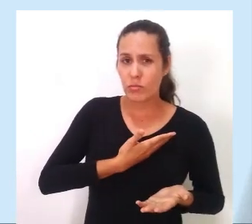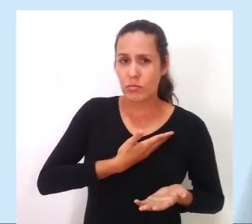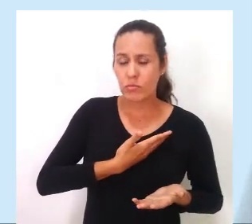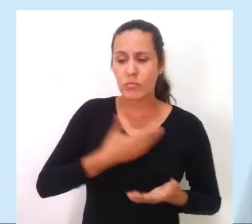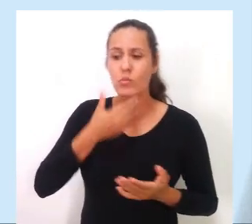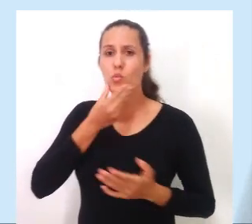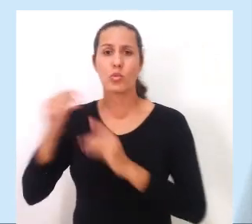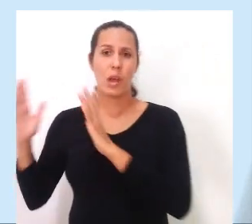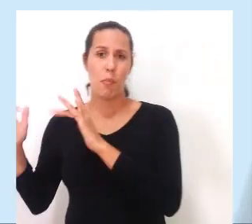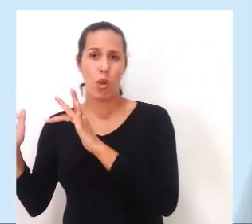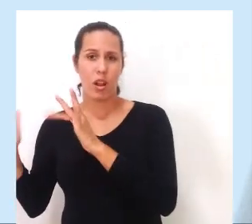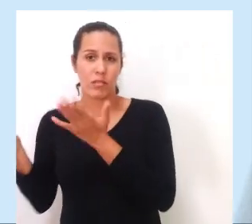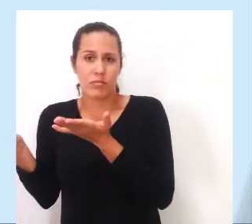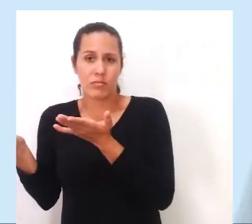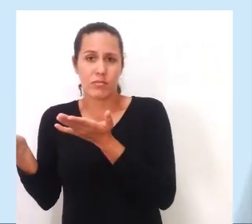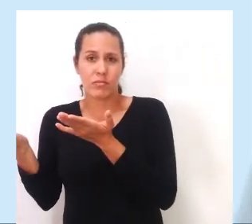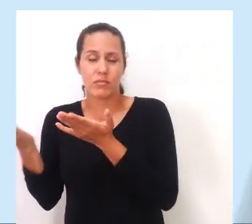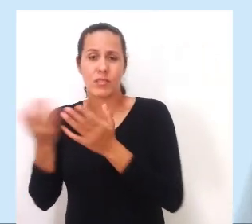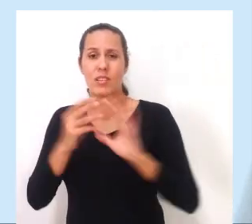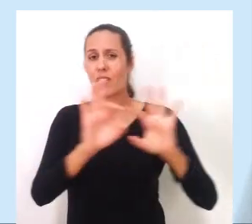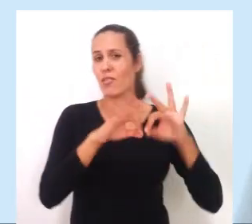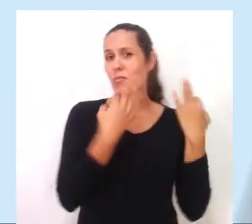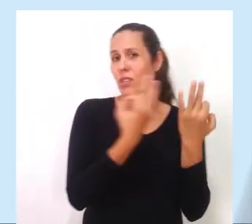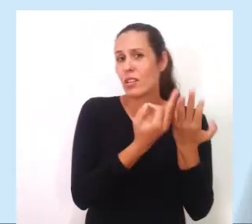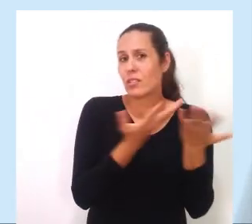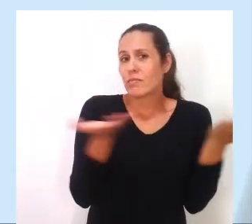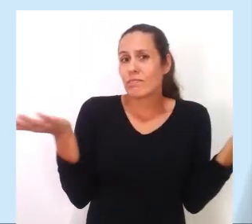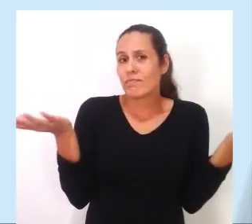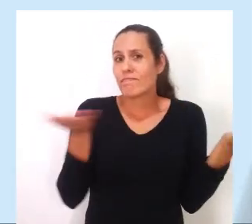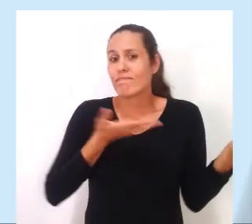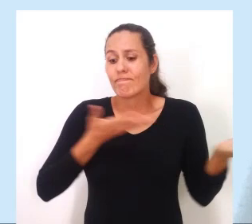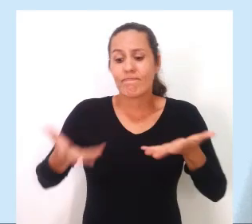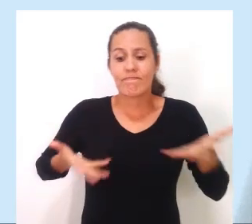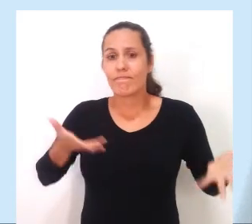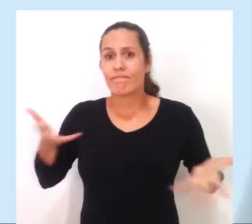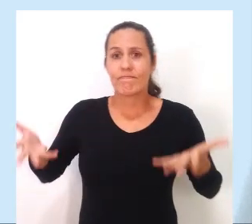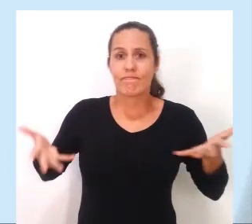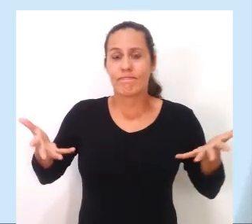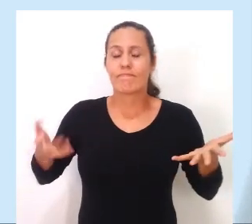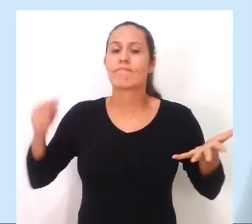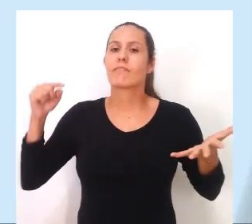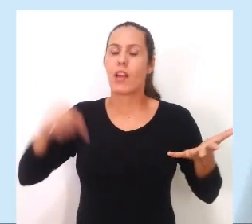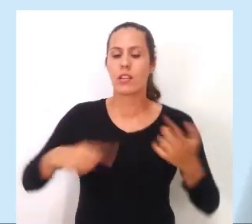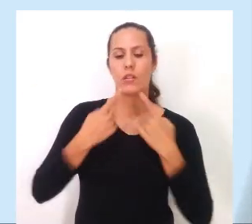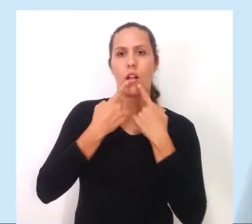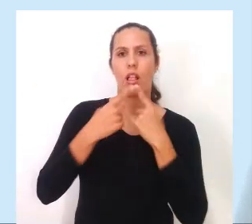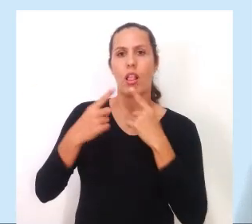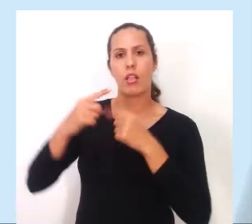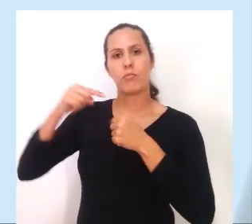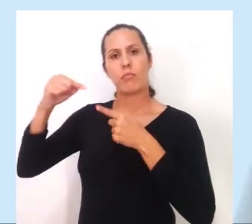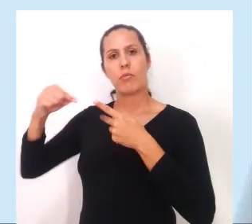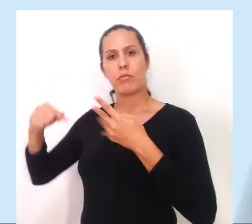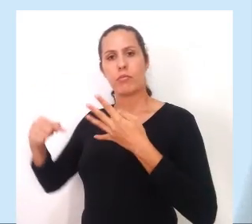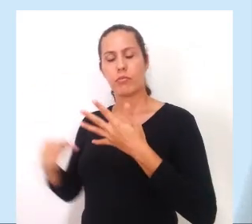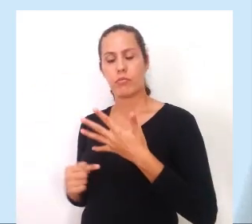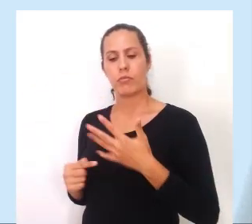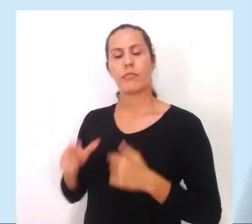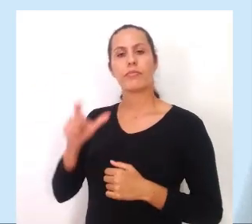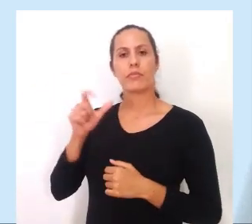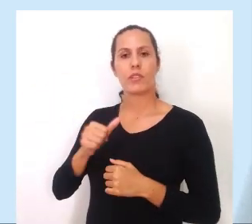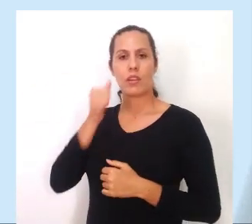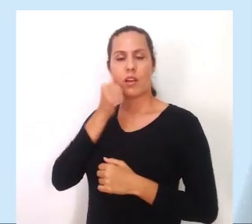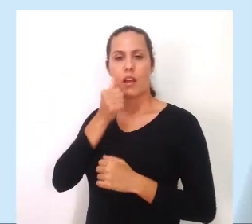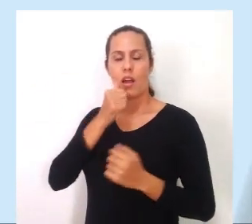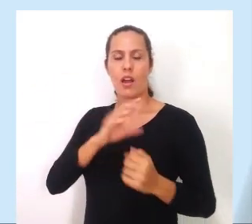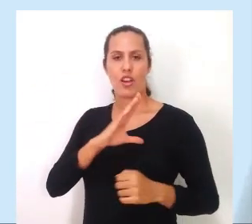seus amigos, do seu namorado, dos seus pais? Então essas são as queixas